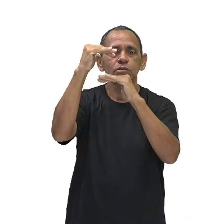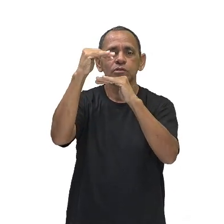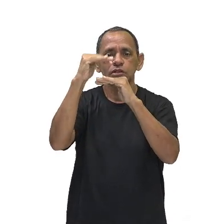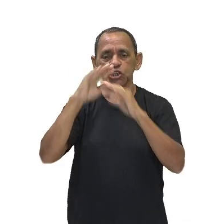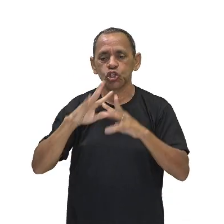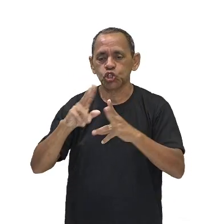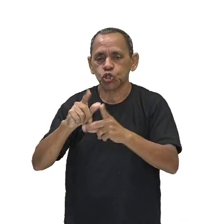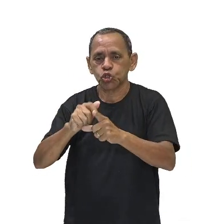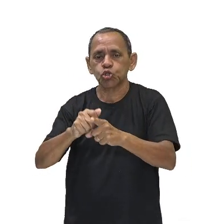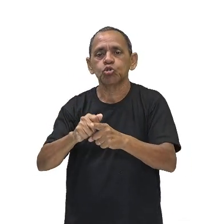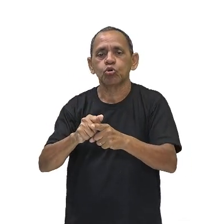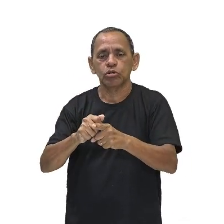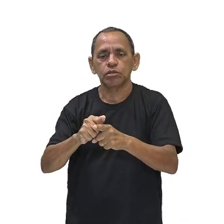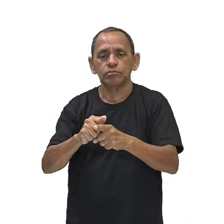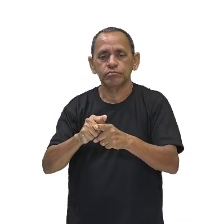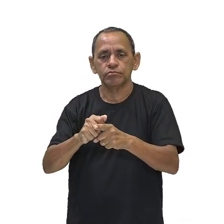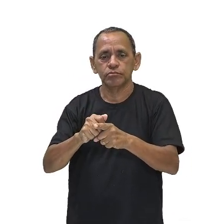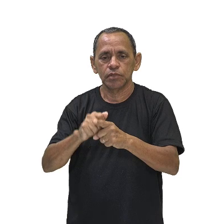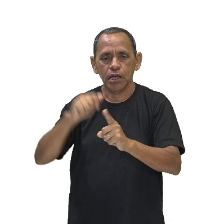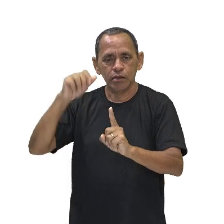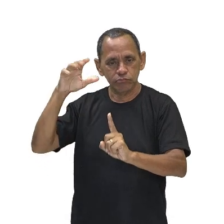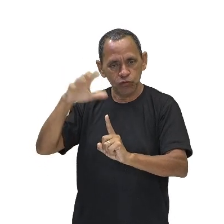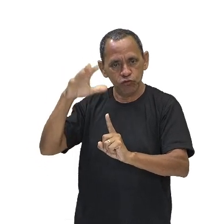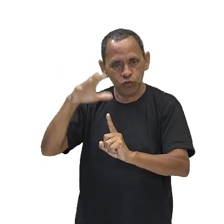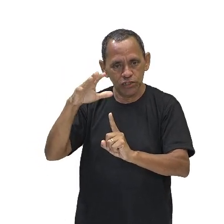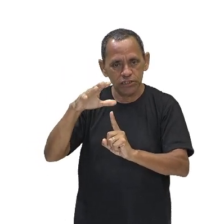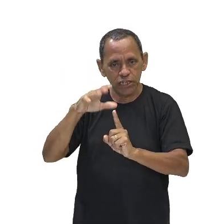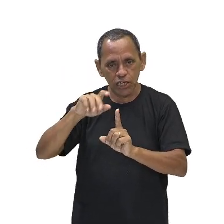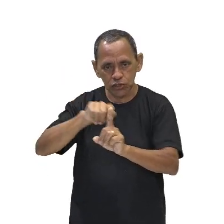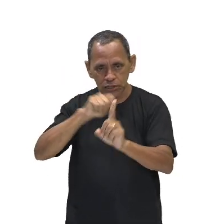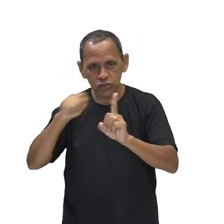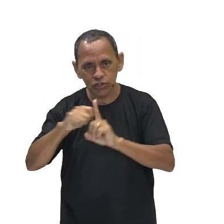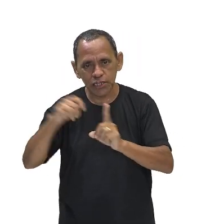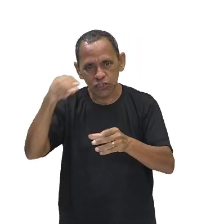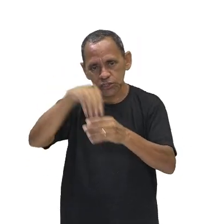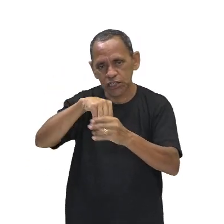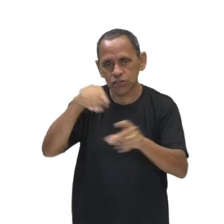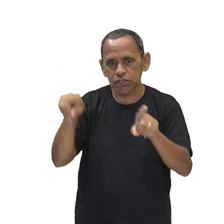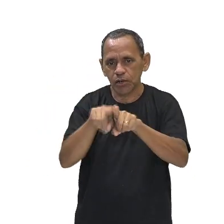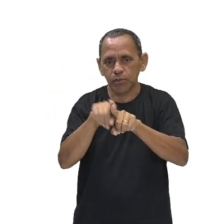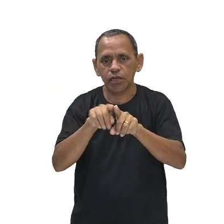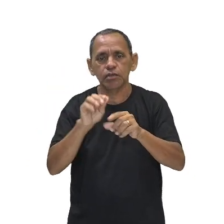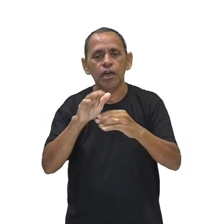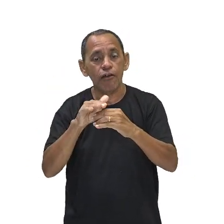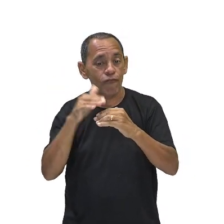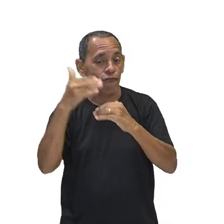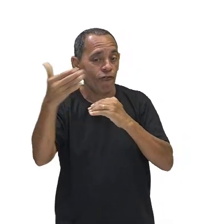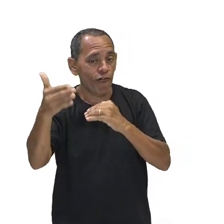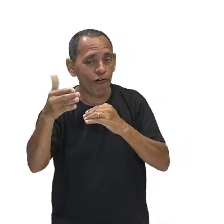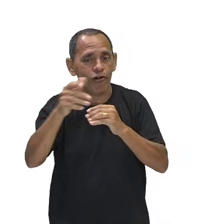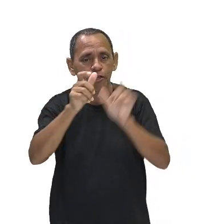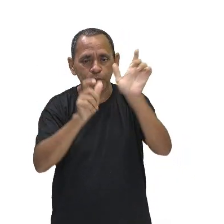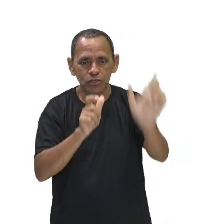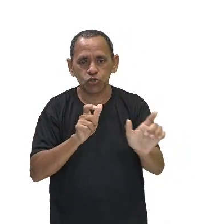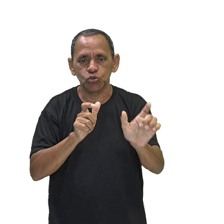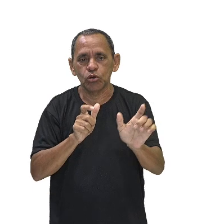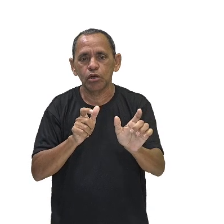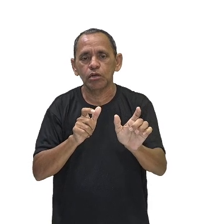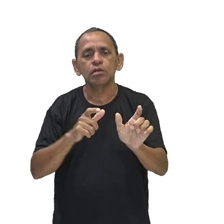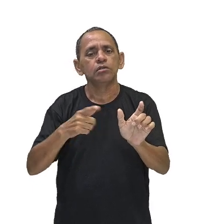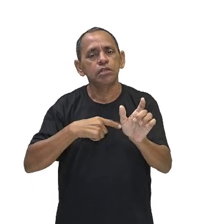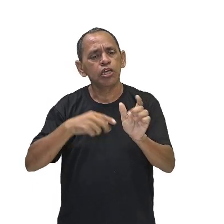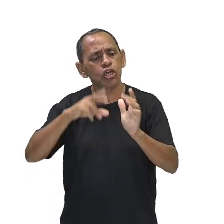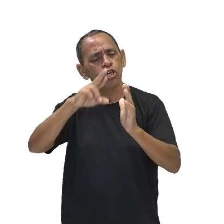sociedade. Então, o fato social, ele é exterior ao indivíduo, não é ele que determina, ele só tem que